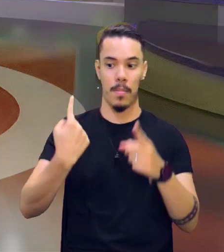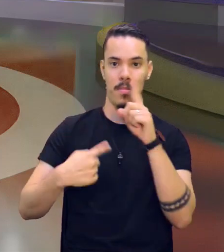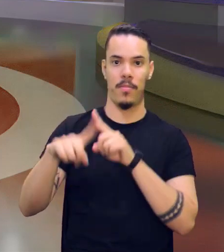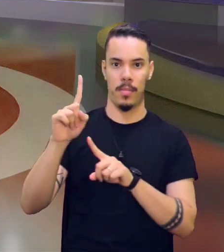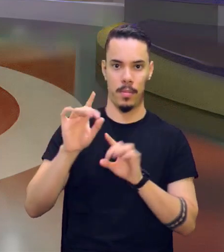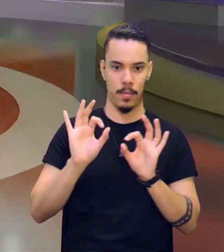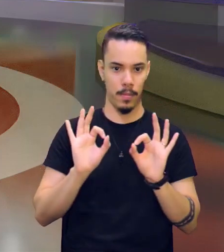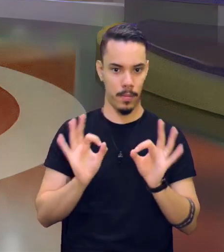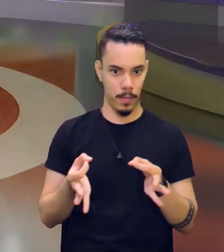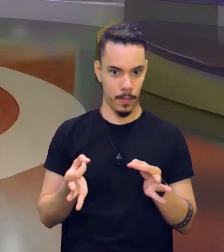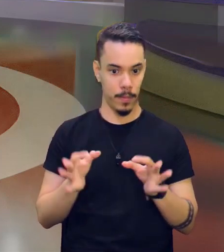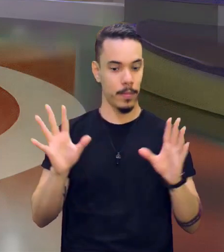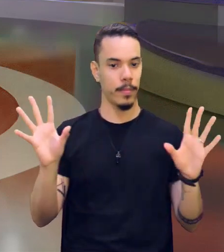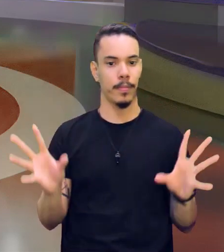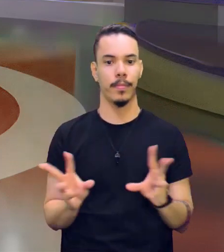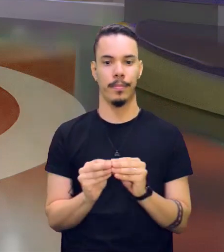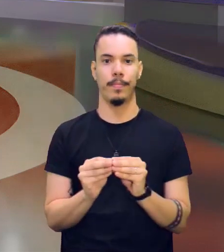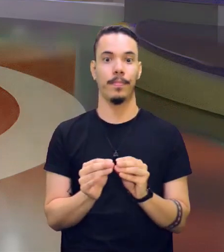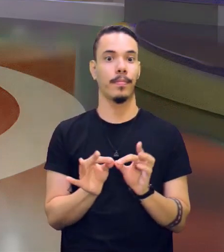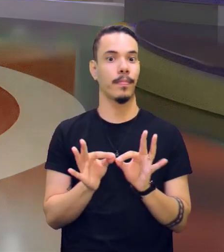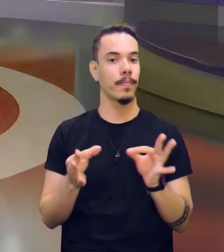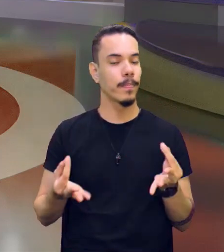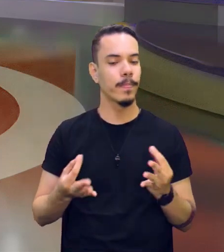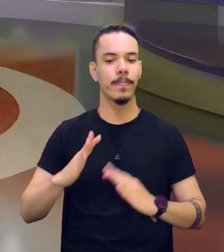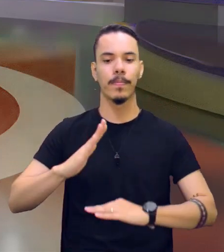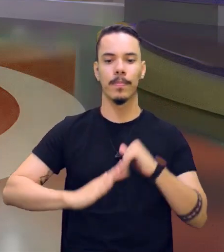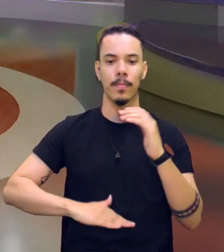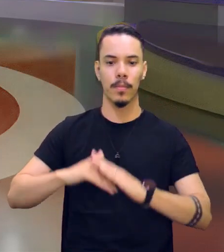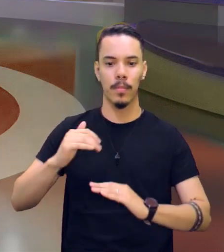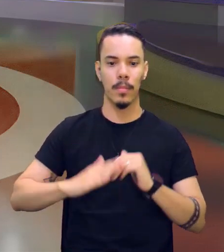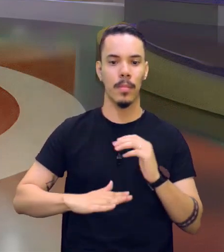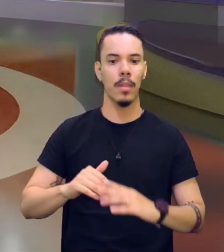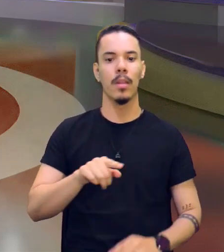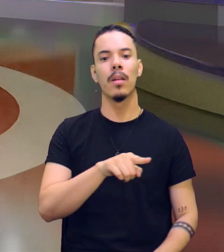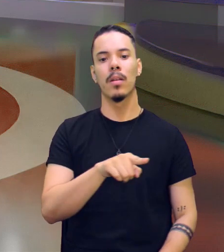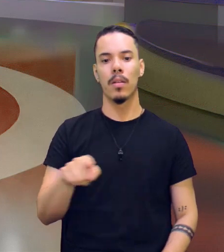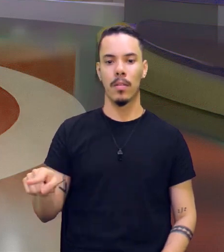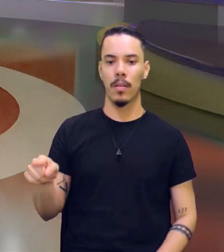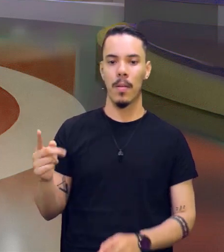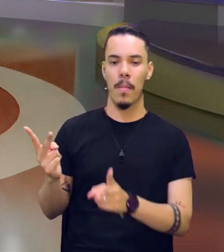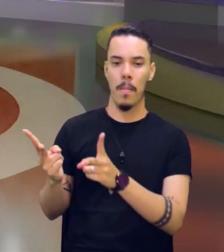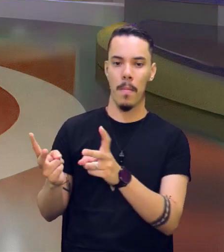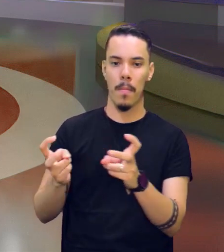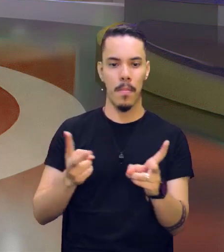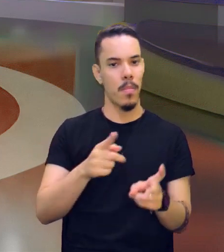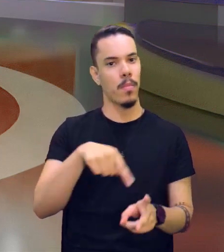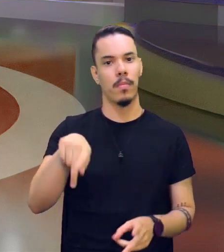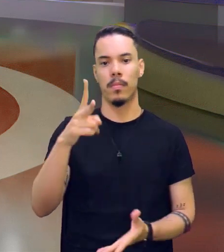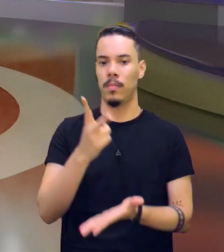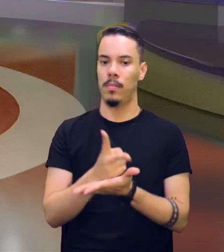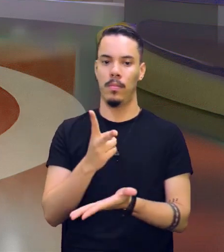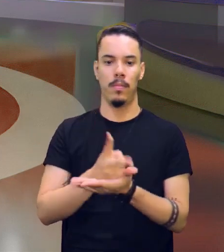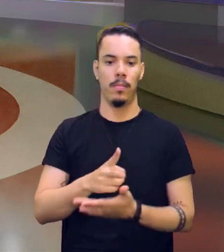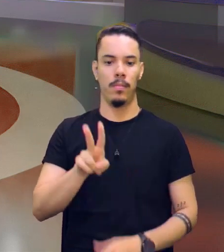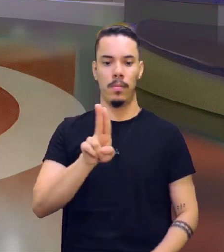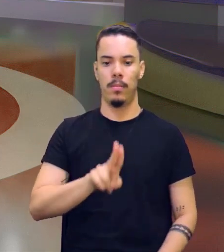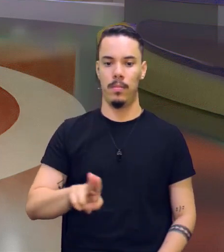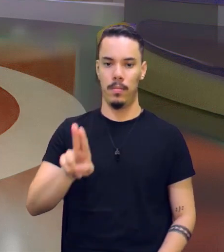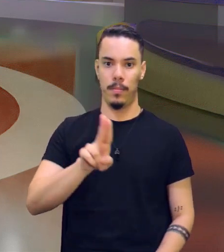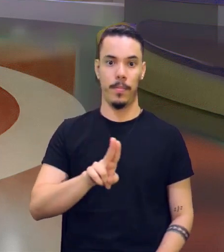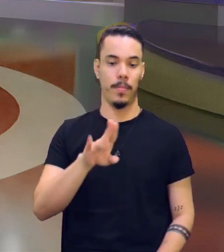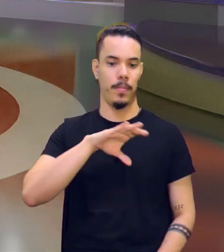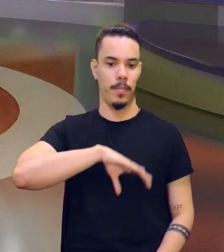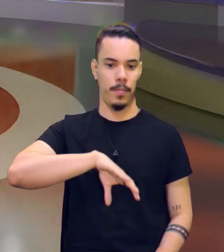avançados. Então, é simples, é prático, você vai perceber que você usa isso direto no português e agora vai entender como é